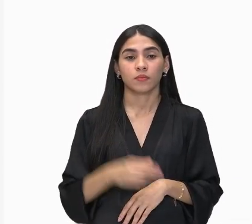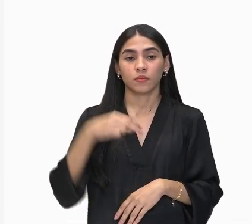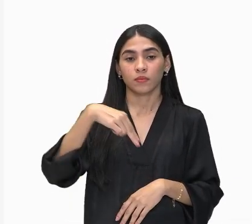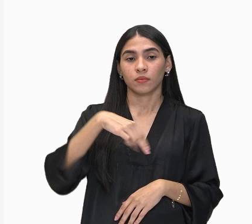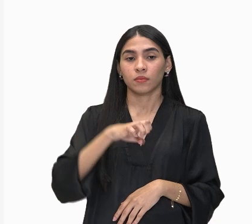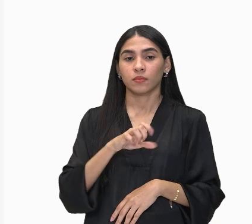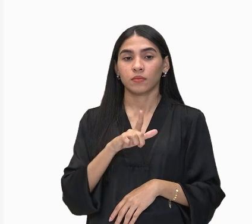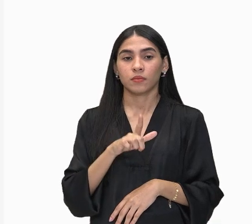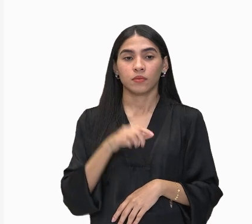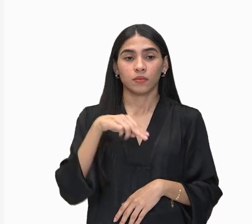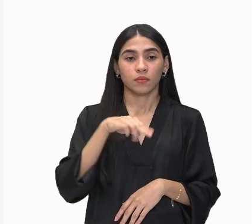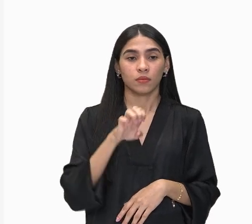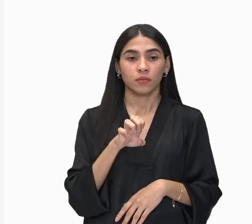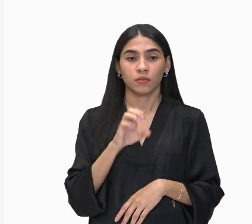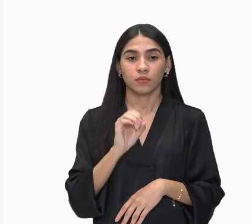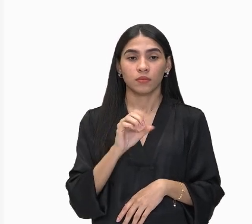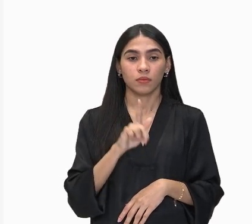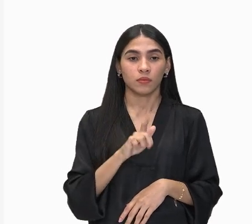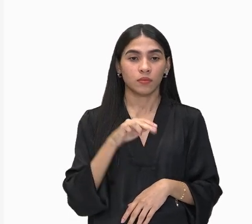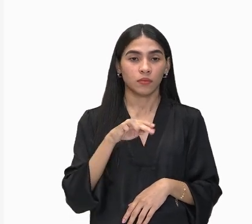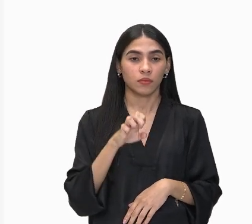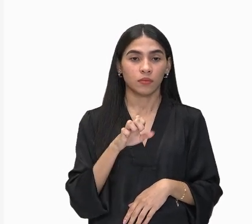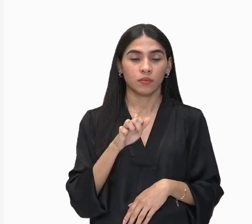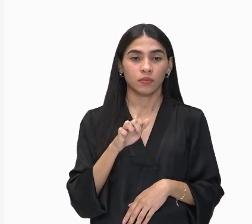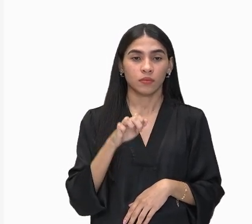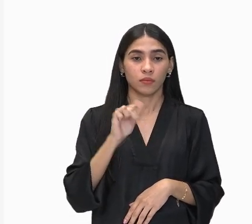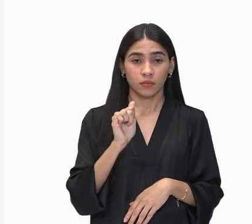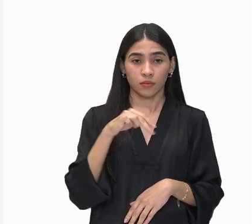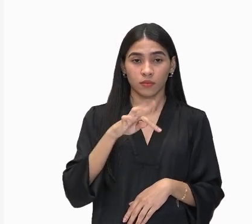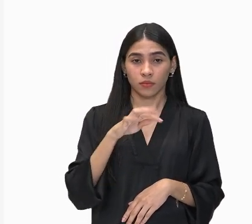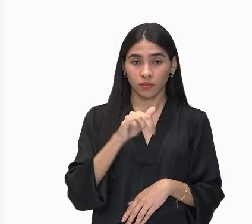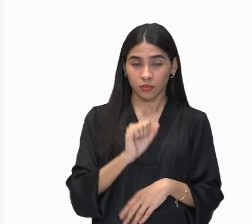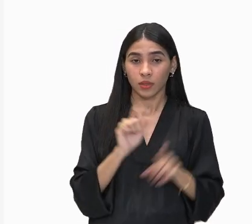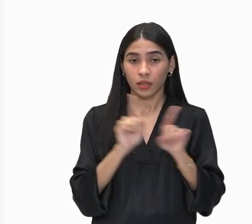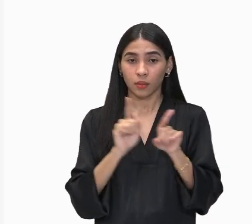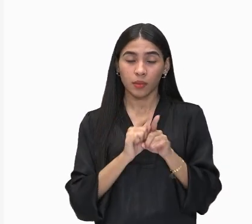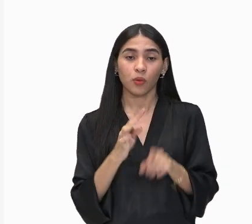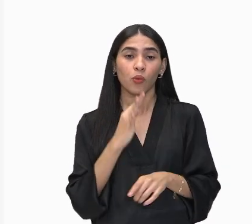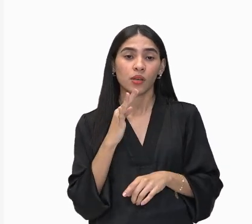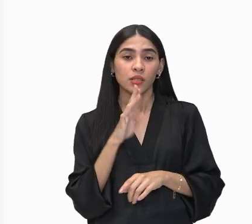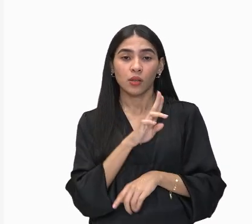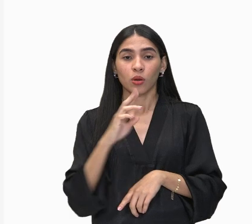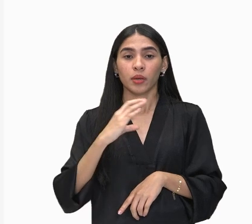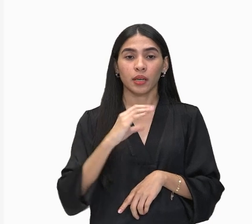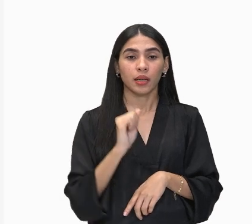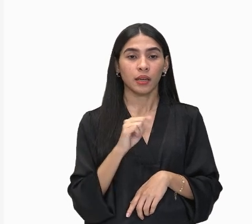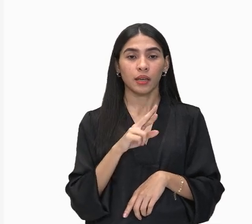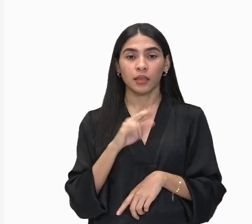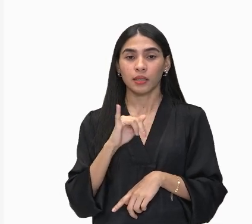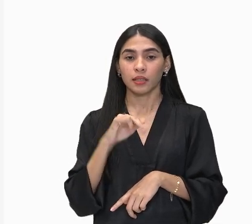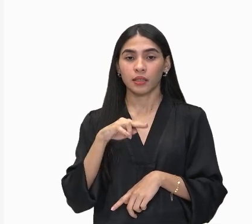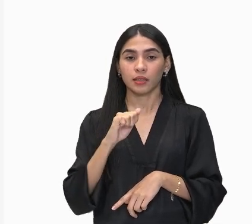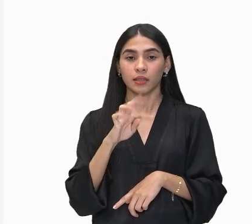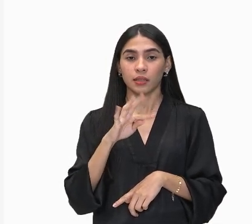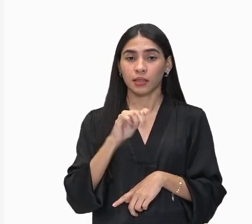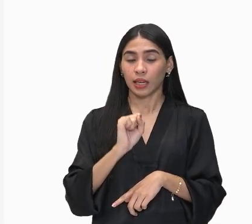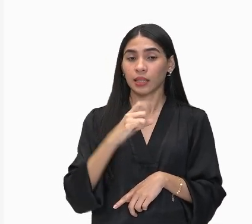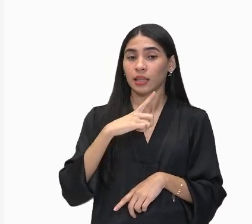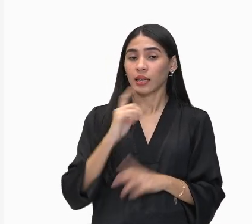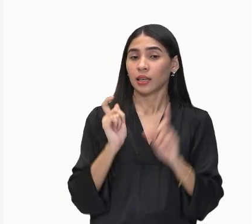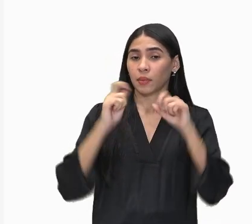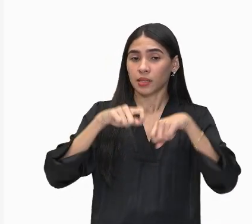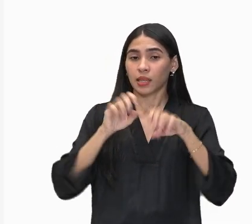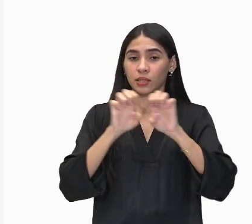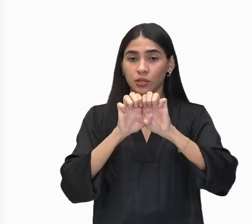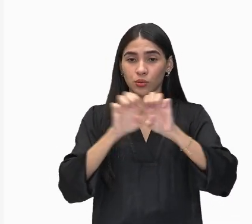neognatas. Então, as neognatas, que também são chamadas de carinatas, vão possuir aquela